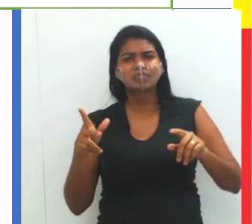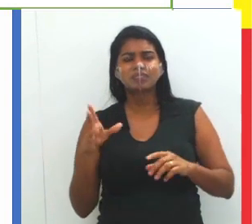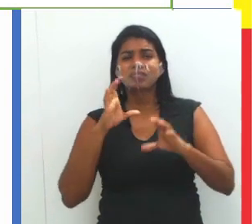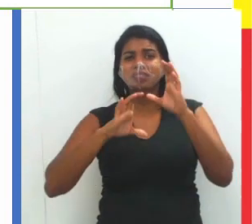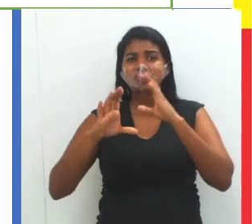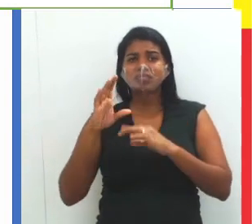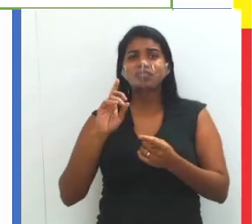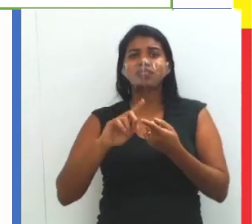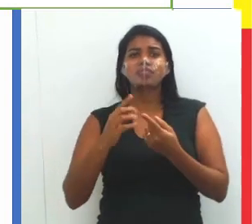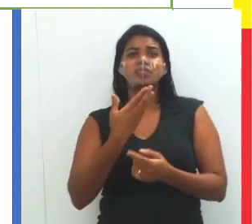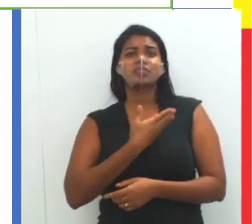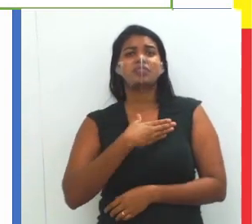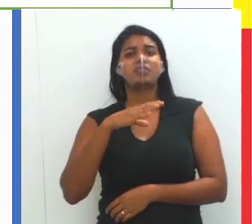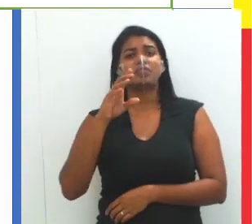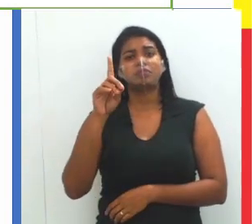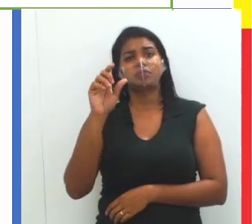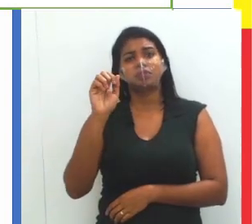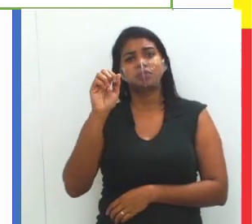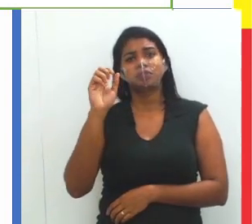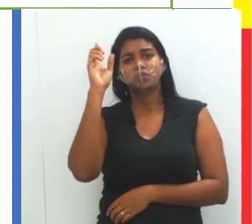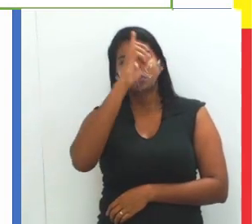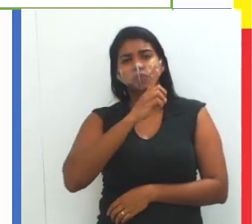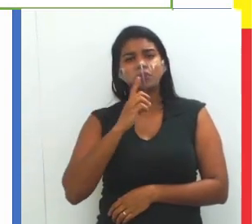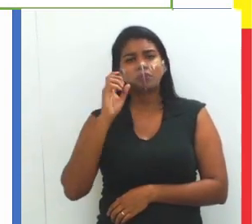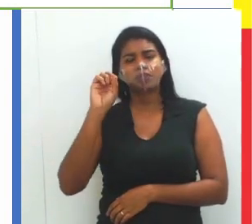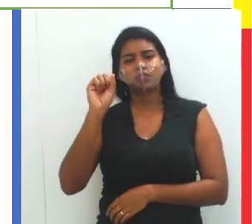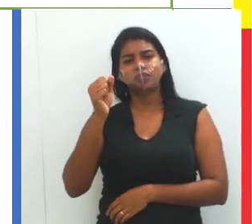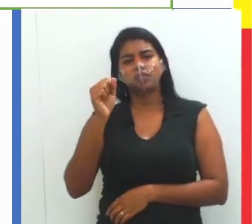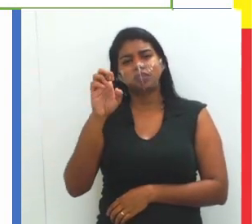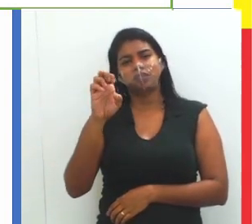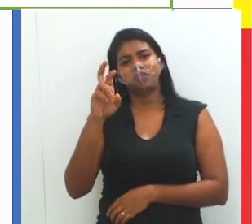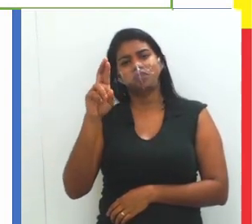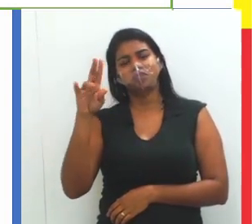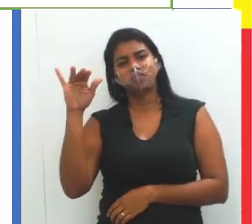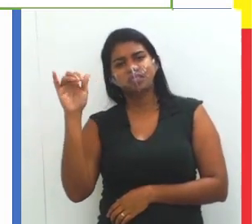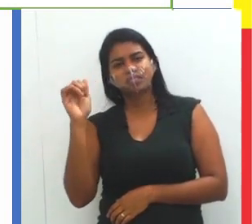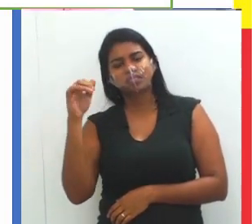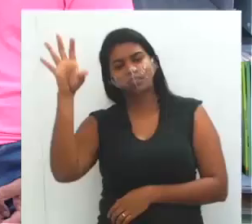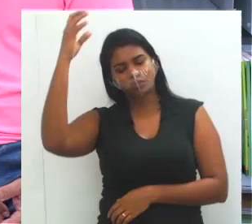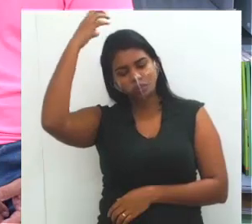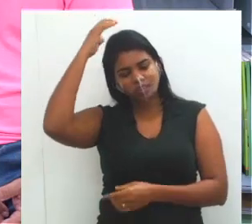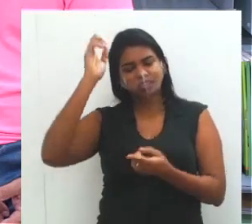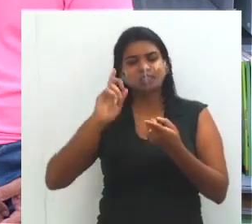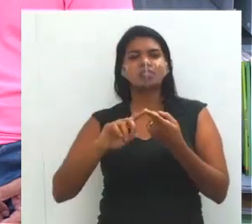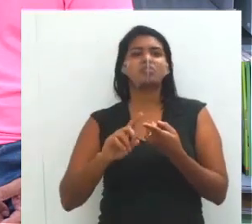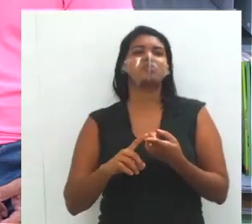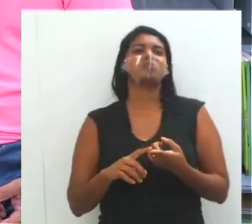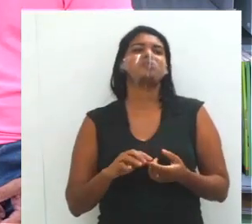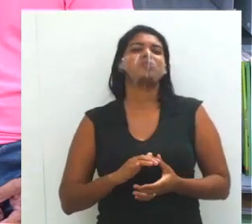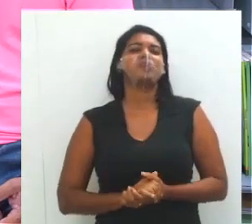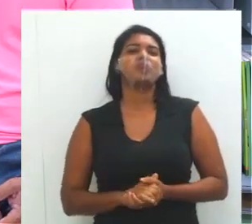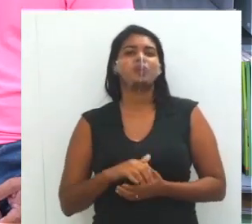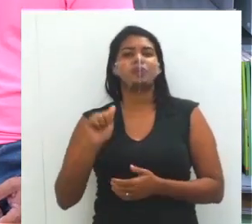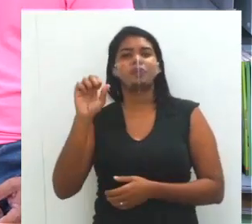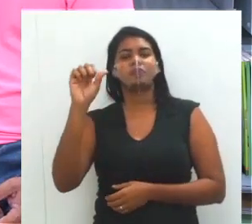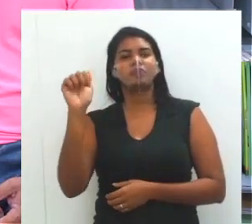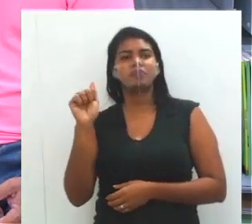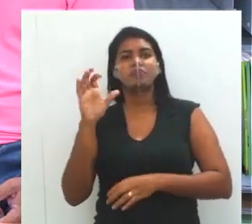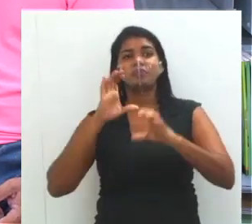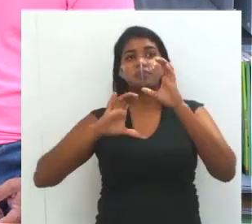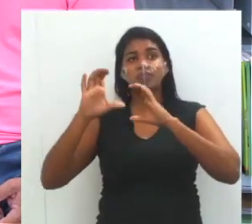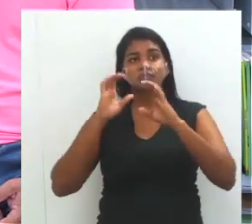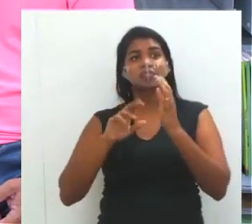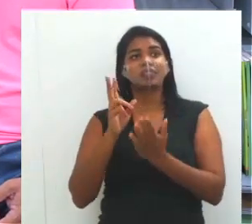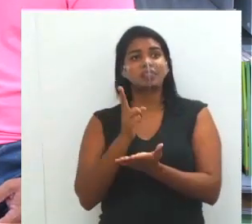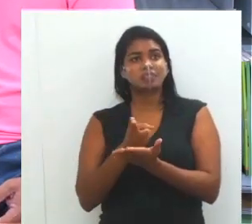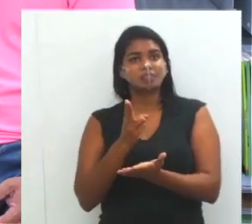entre eles Dominguinhos, Sérgio Reis e Baden Powell. Mas é importante também observar que a Asa Branca também é cantada